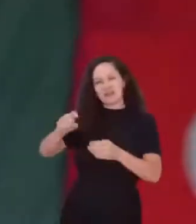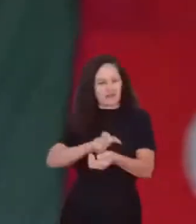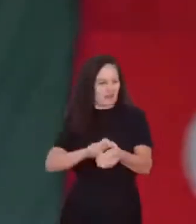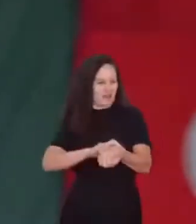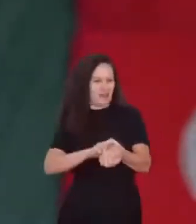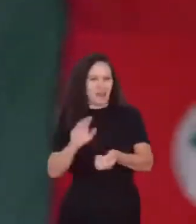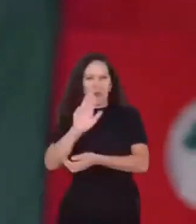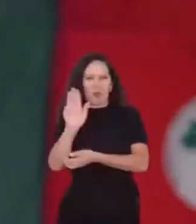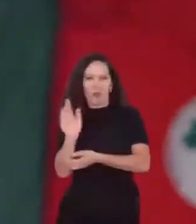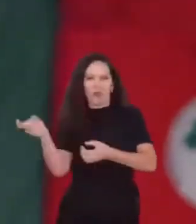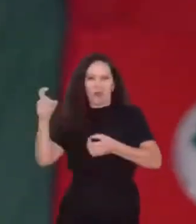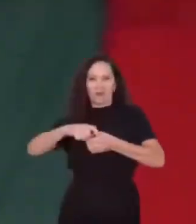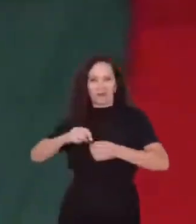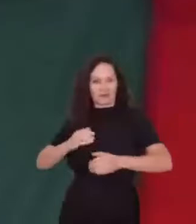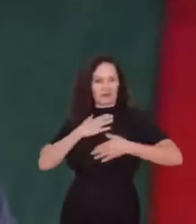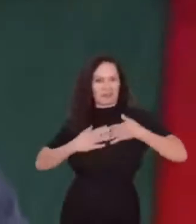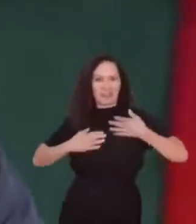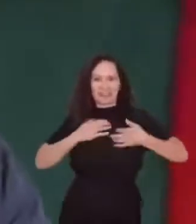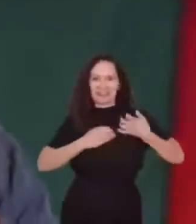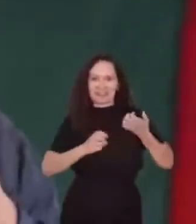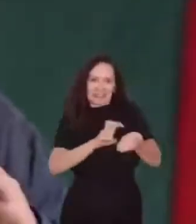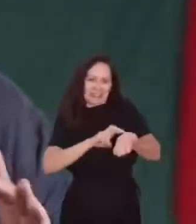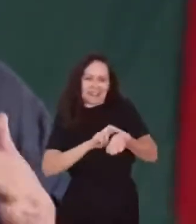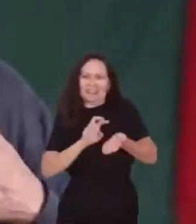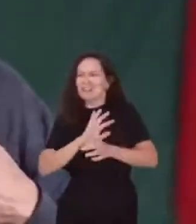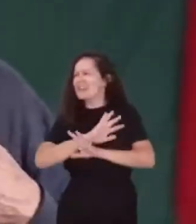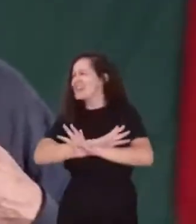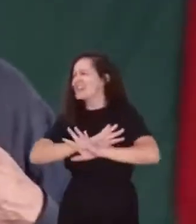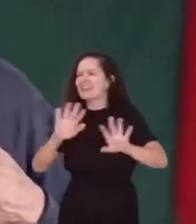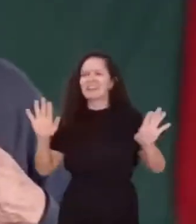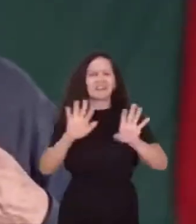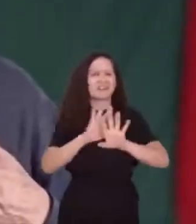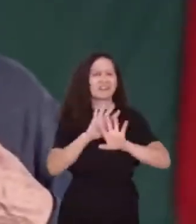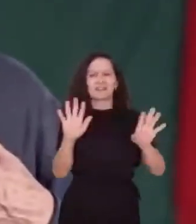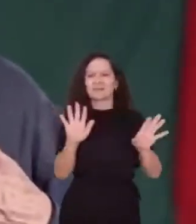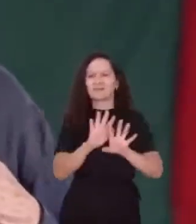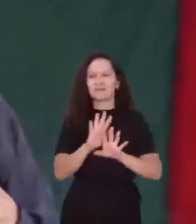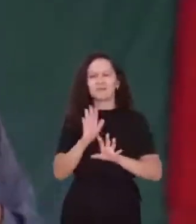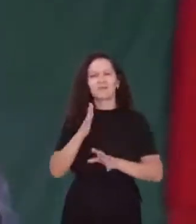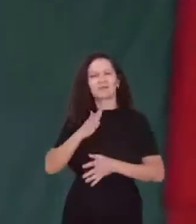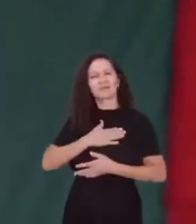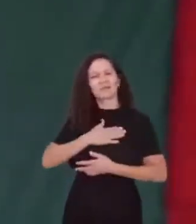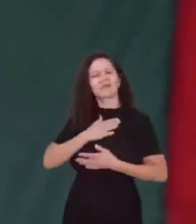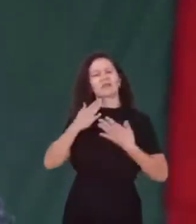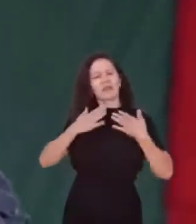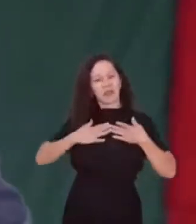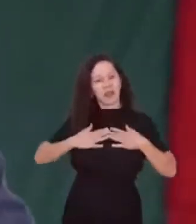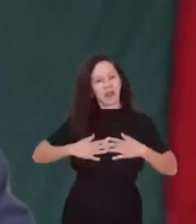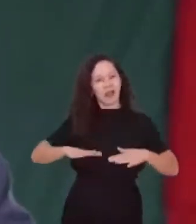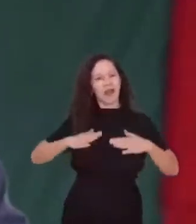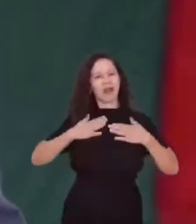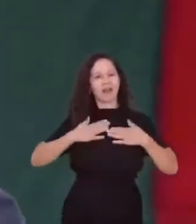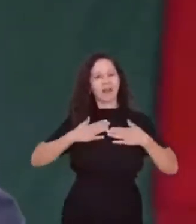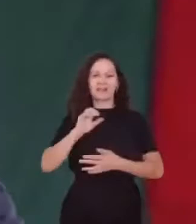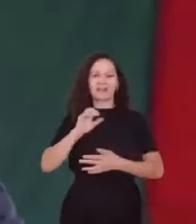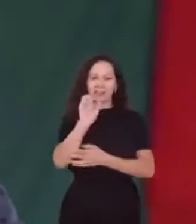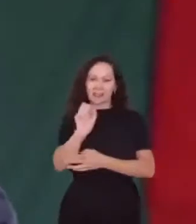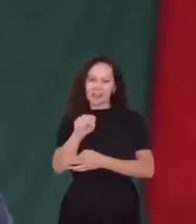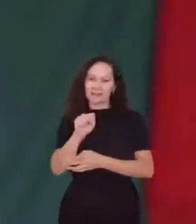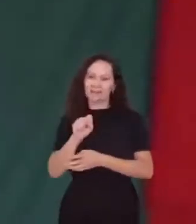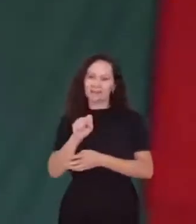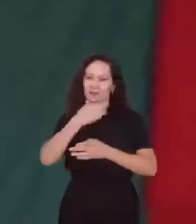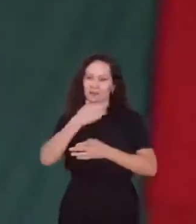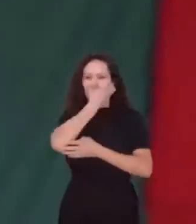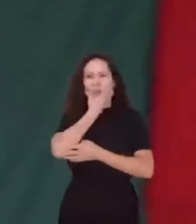está raivoso. Não. Eu estou mais calmo. Um cara que aos 76 anos de